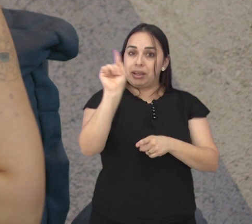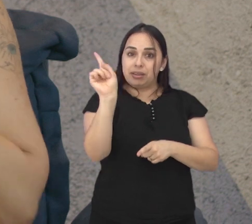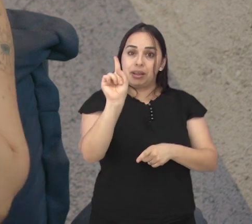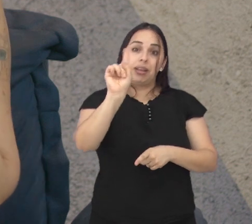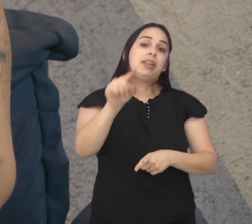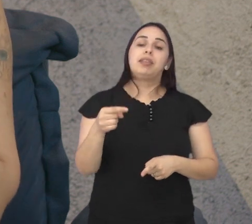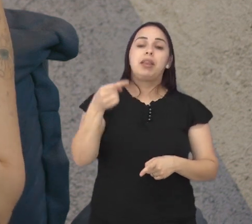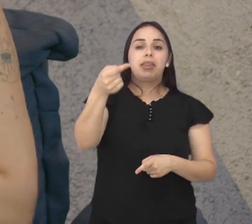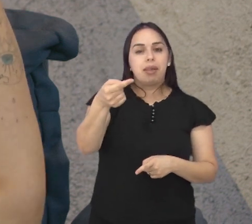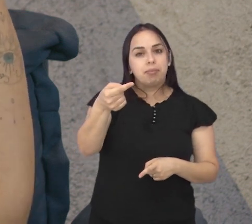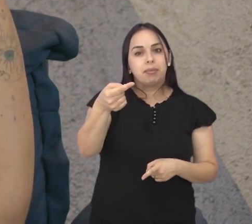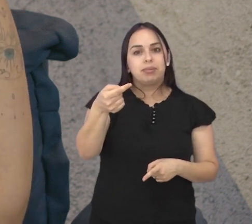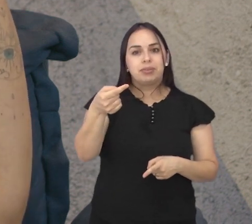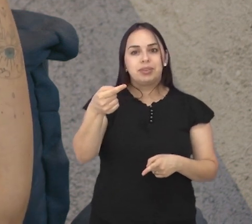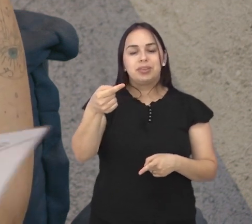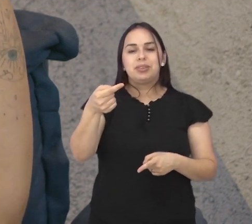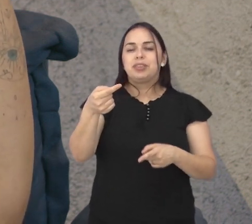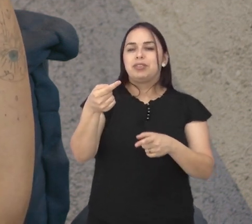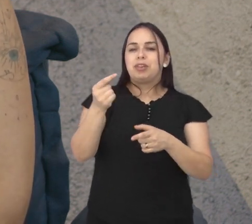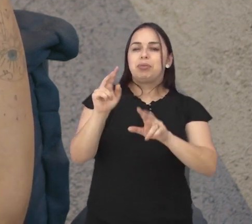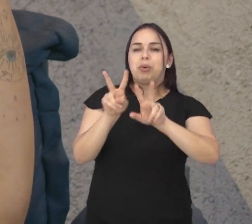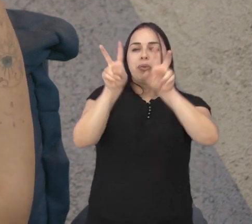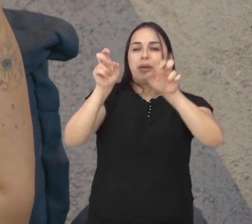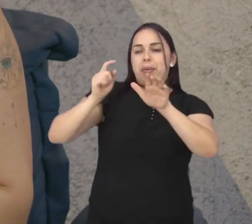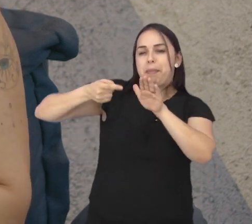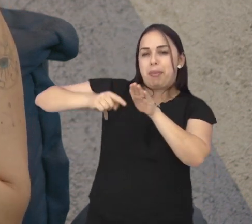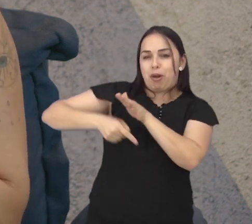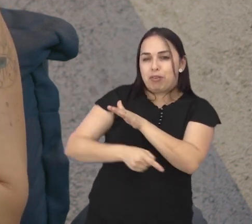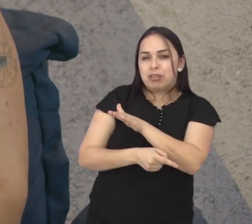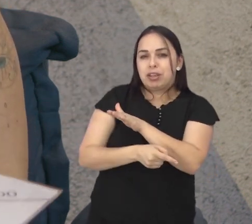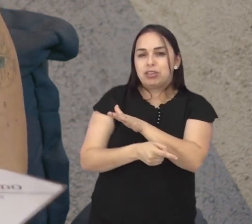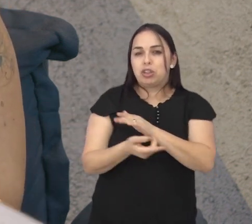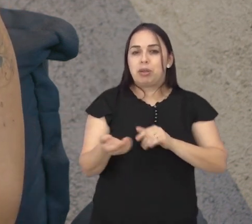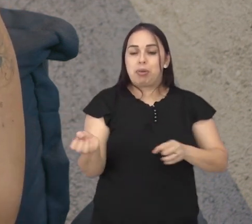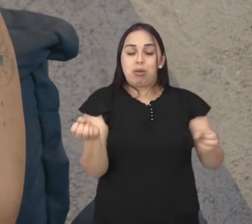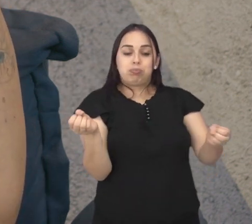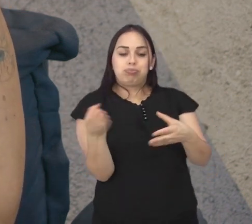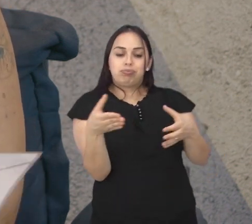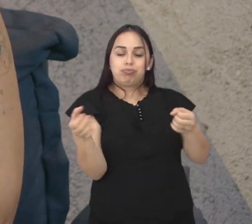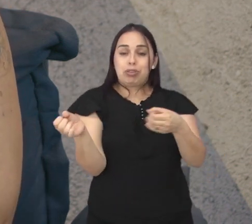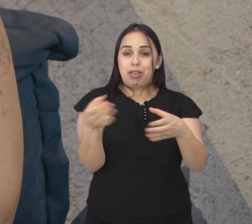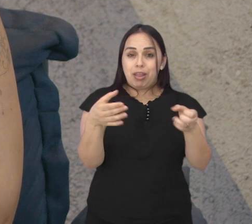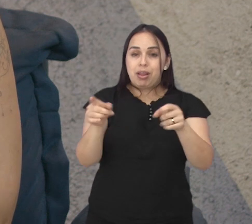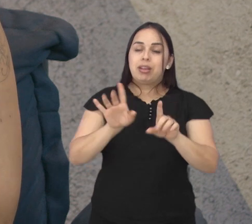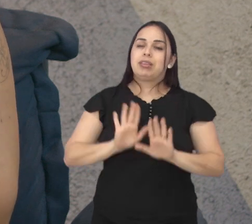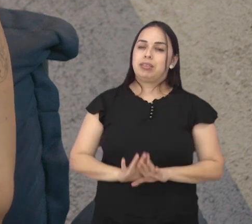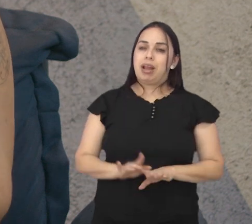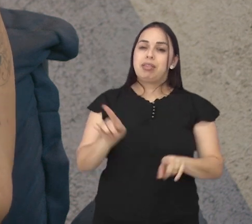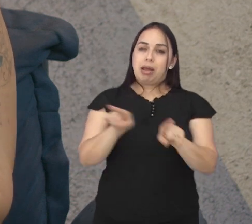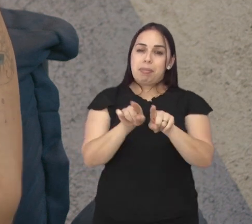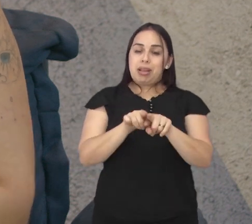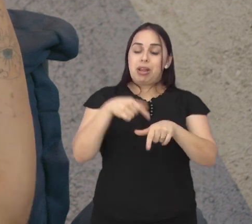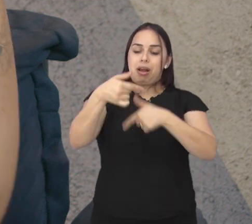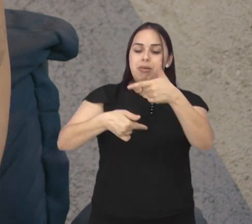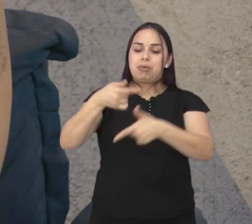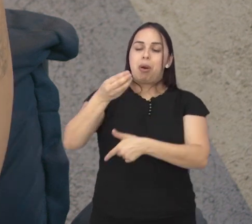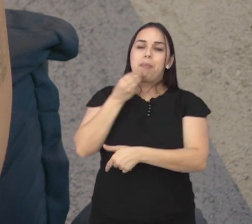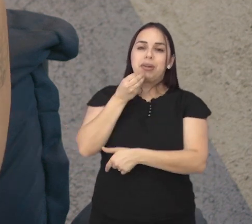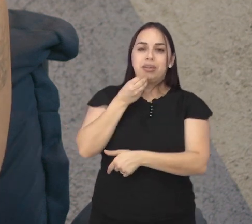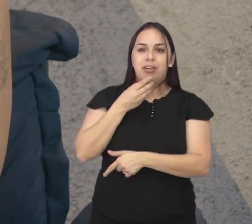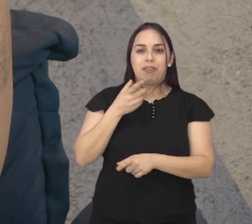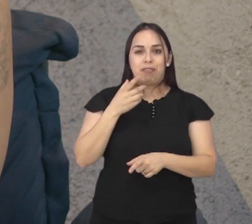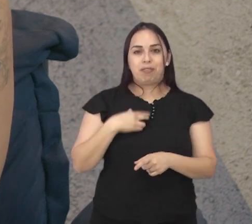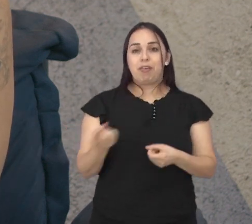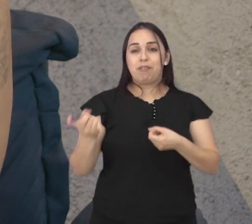mecânico, não saia daí. No próximo bloco, vamos aprofundar um pouco mais sobre a modernidade da profissão e o